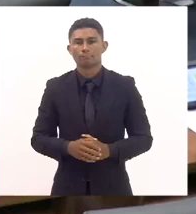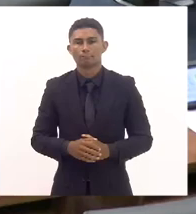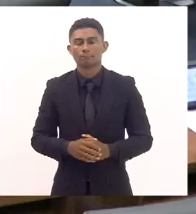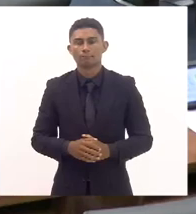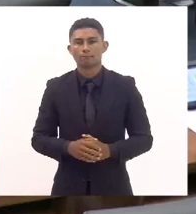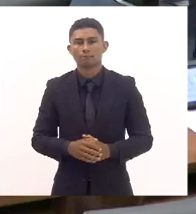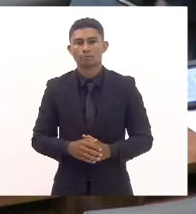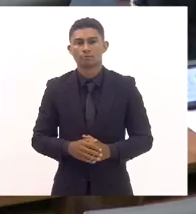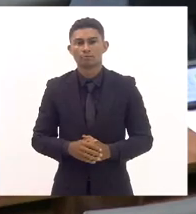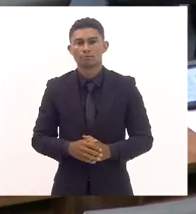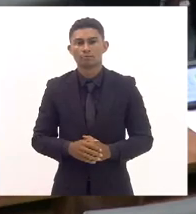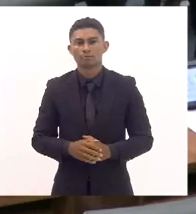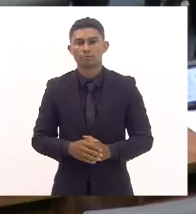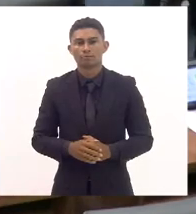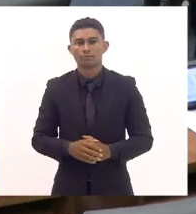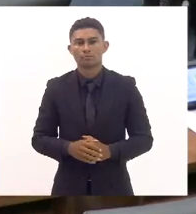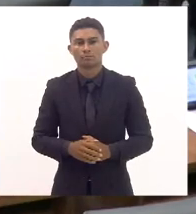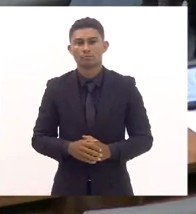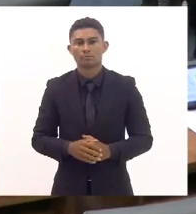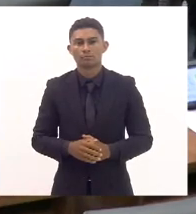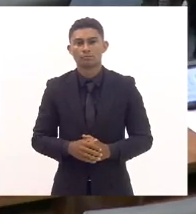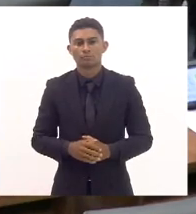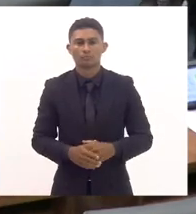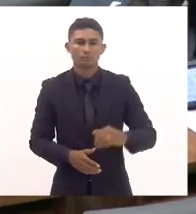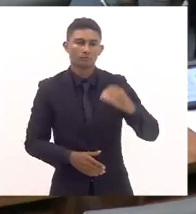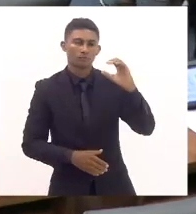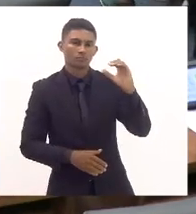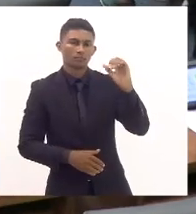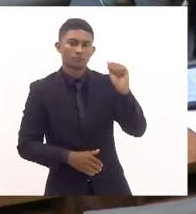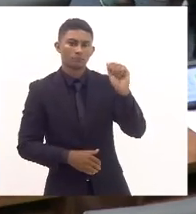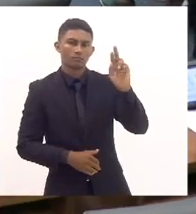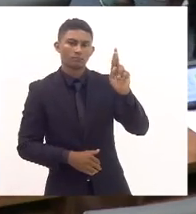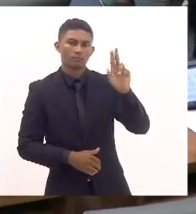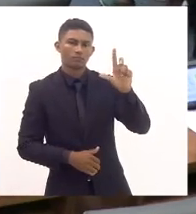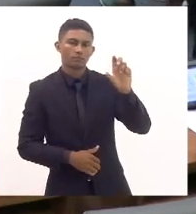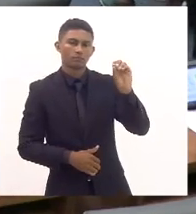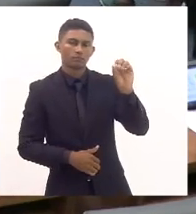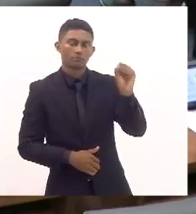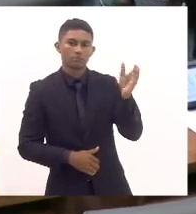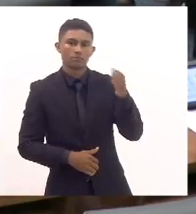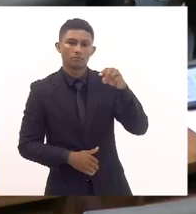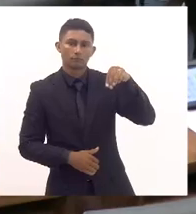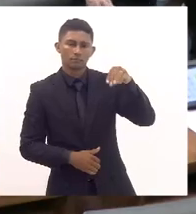da Lari deputado Carlos Macedo